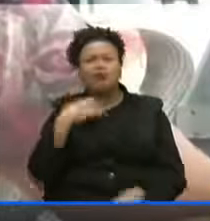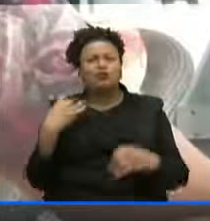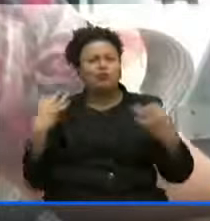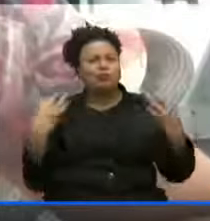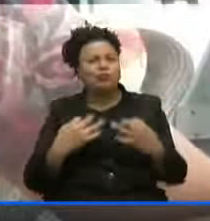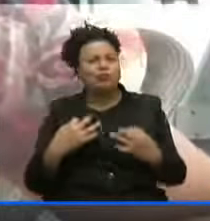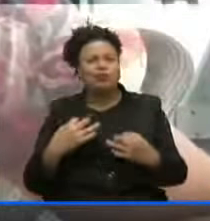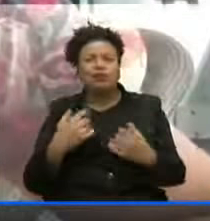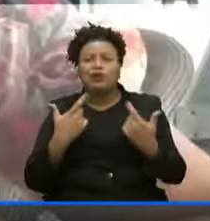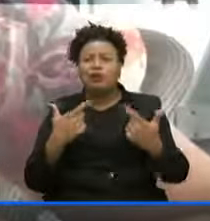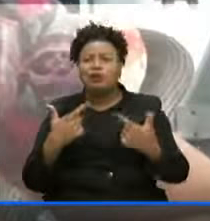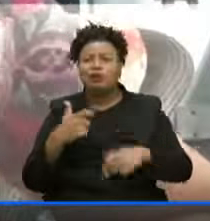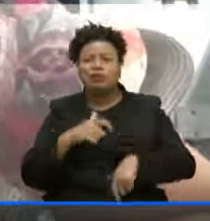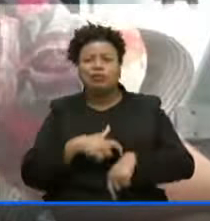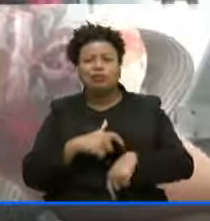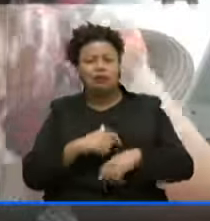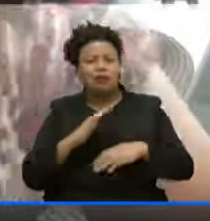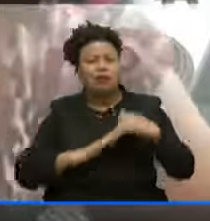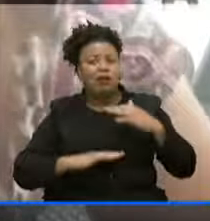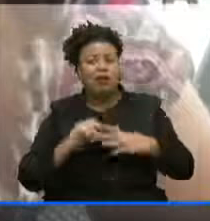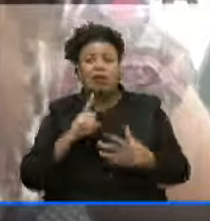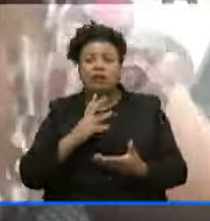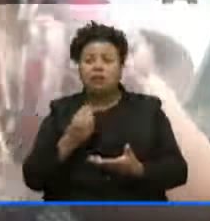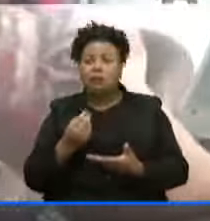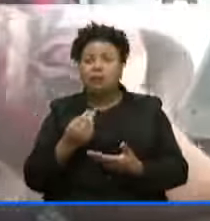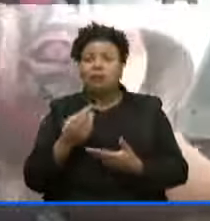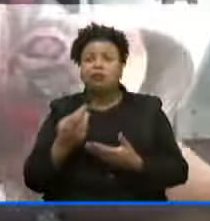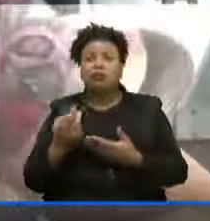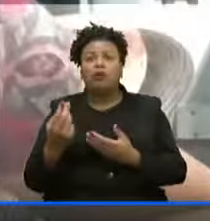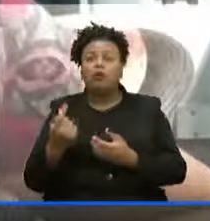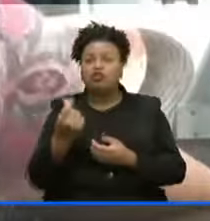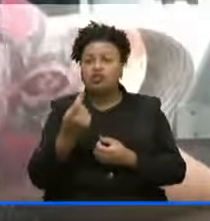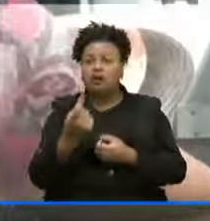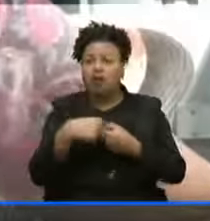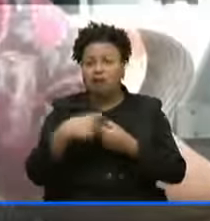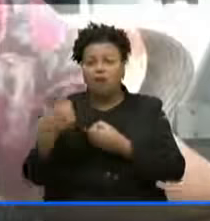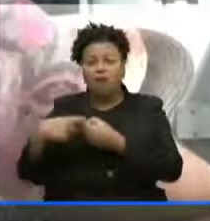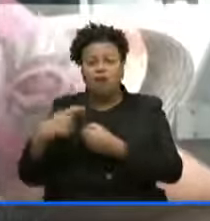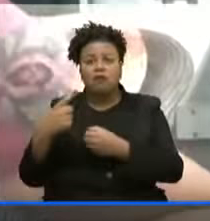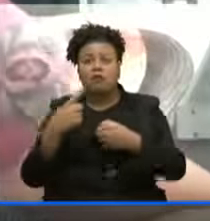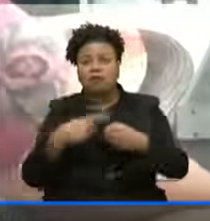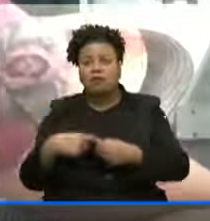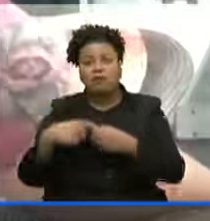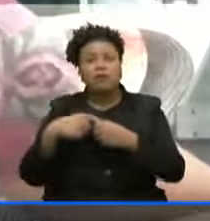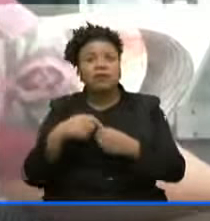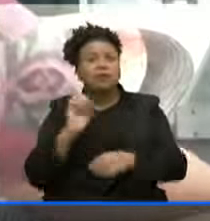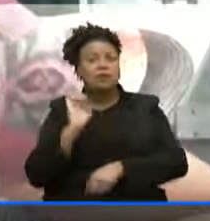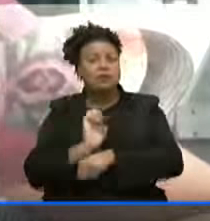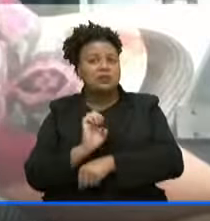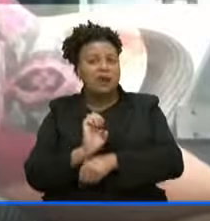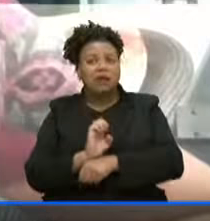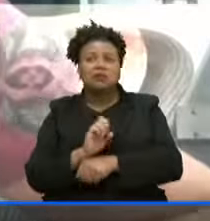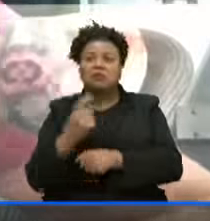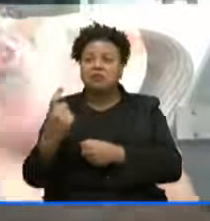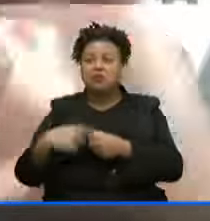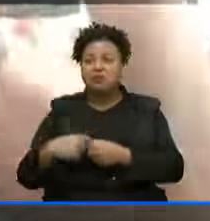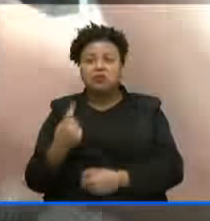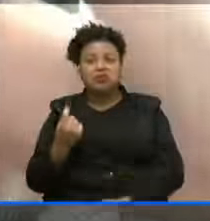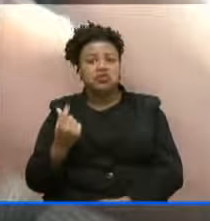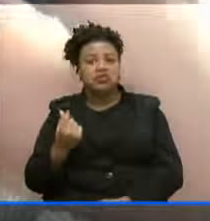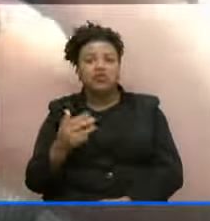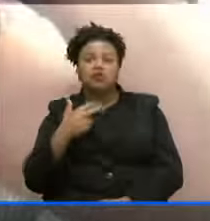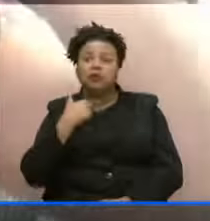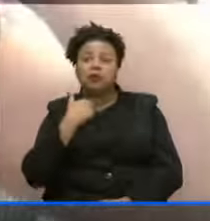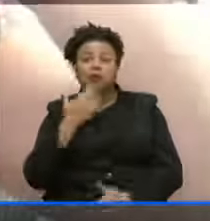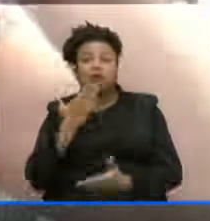não teremos tempo de execução, tem muito recurso voltando de município, próprio Estado, então nós não